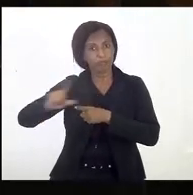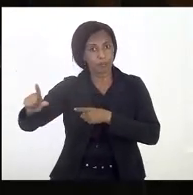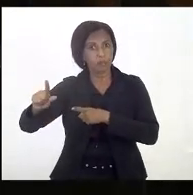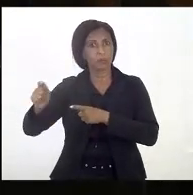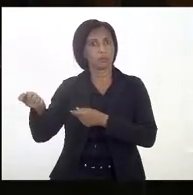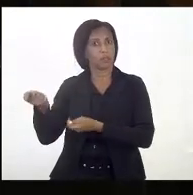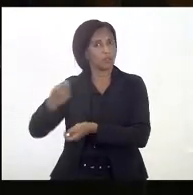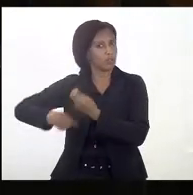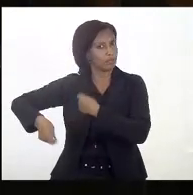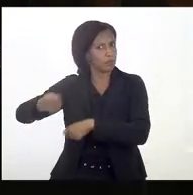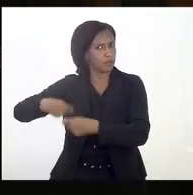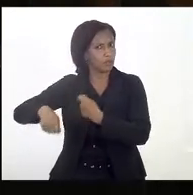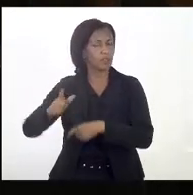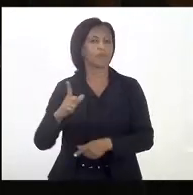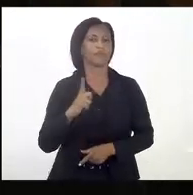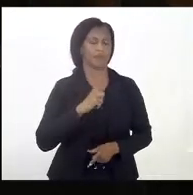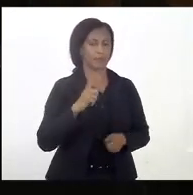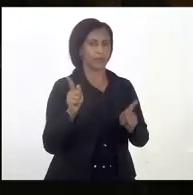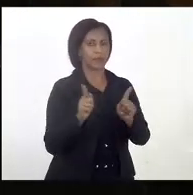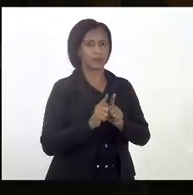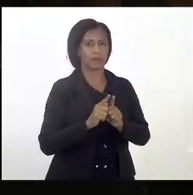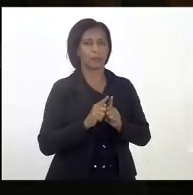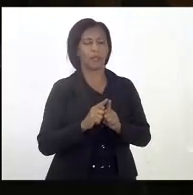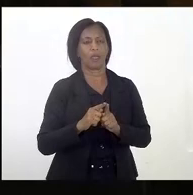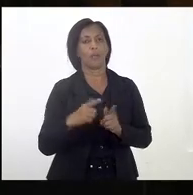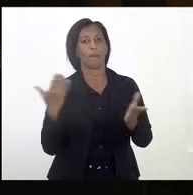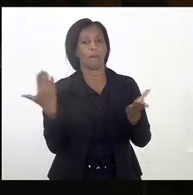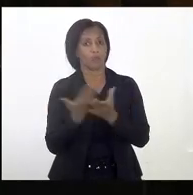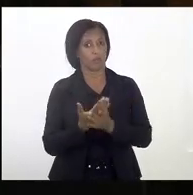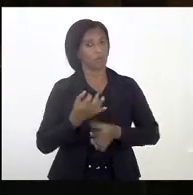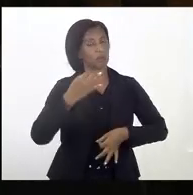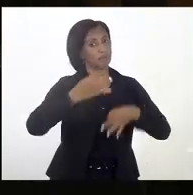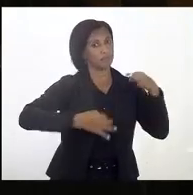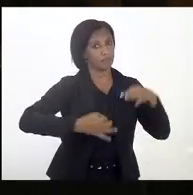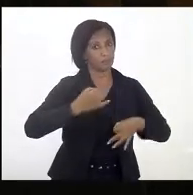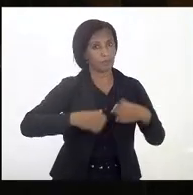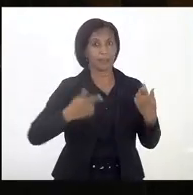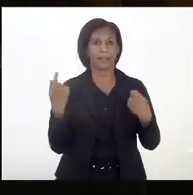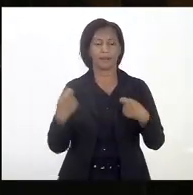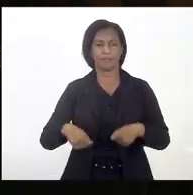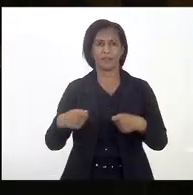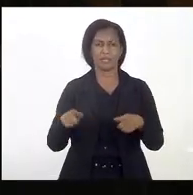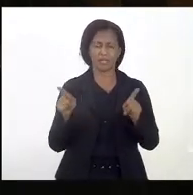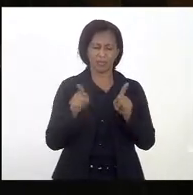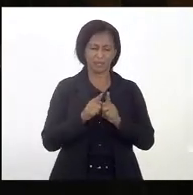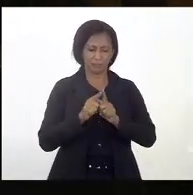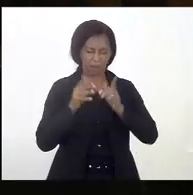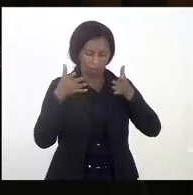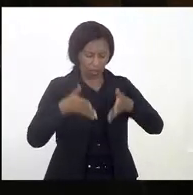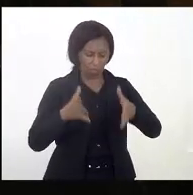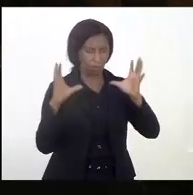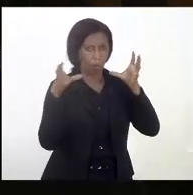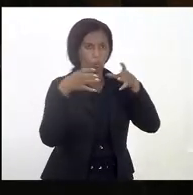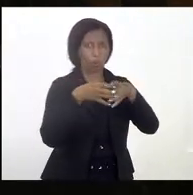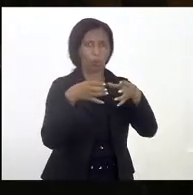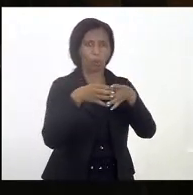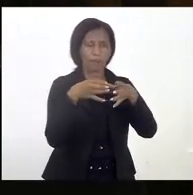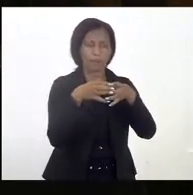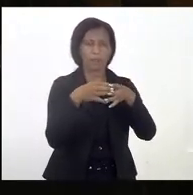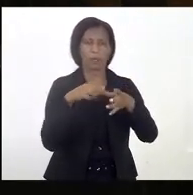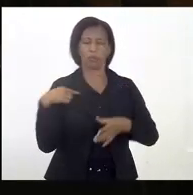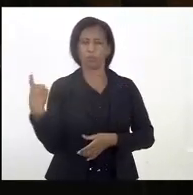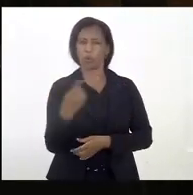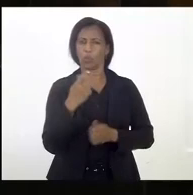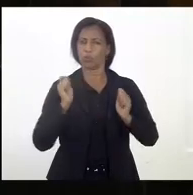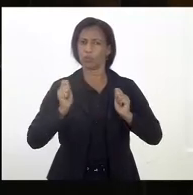âmbito administrativo e há também o enfrentamento de um processo judicial EA necessário também não sei o dessa comissão que nós possamos